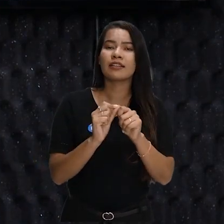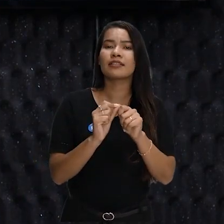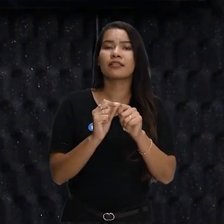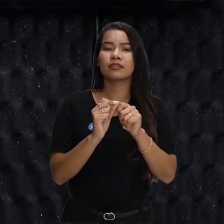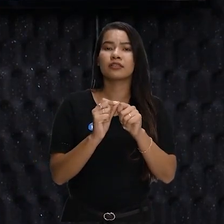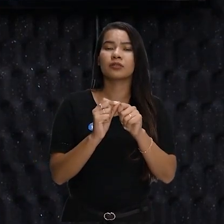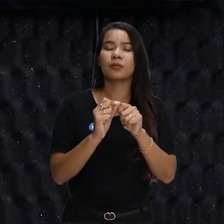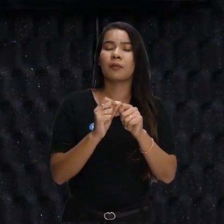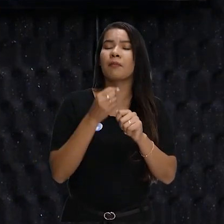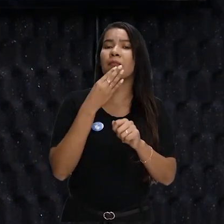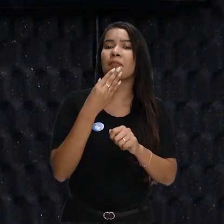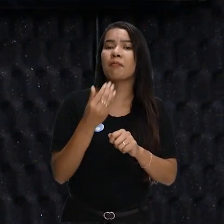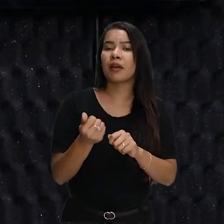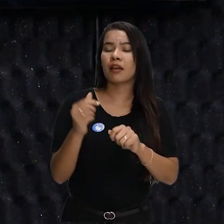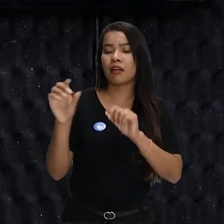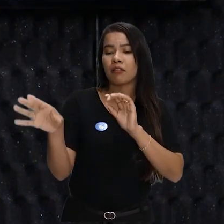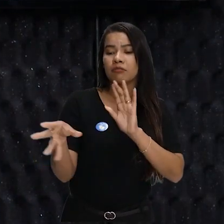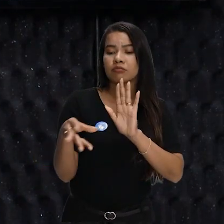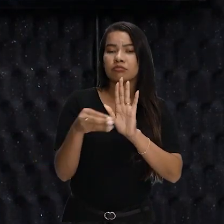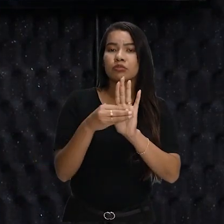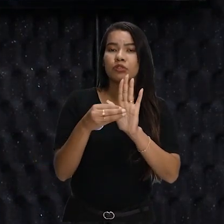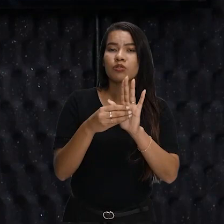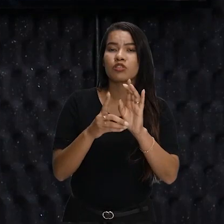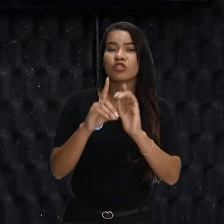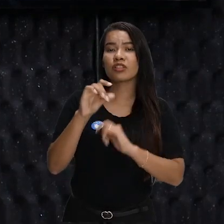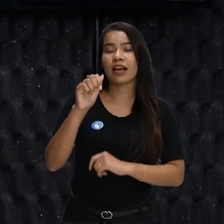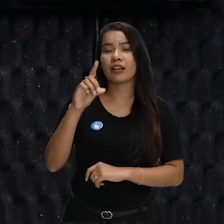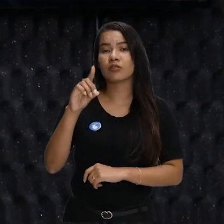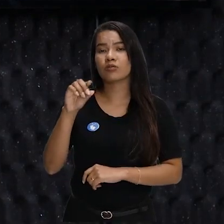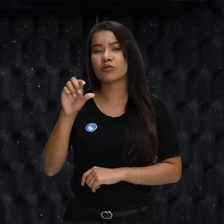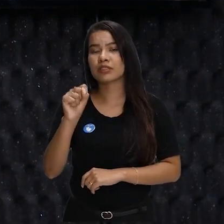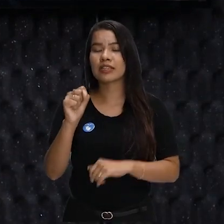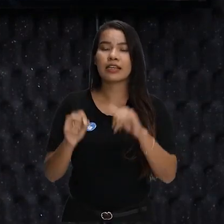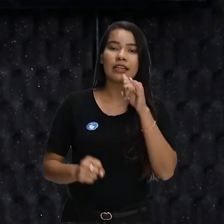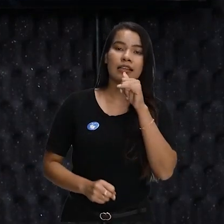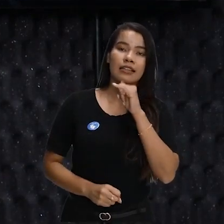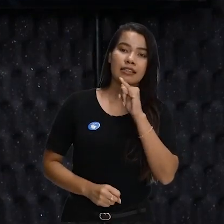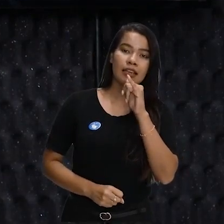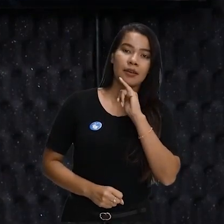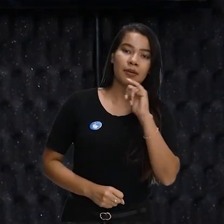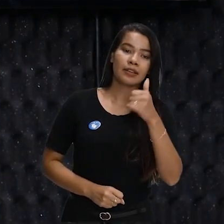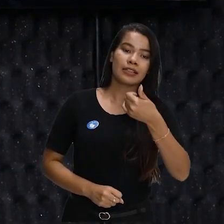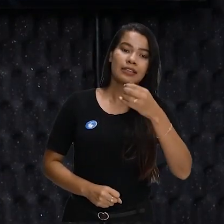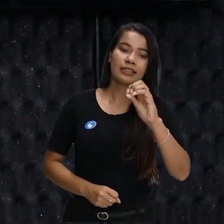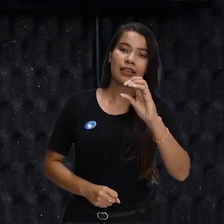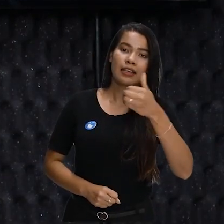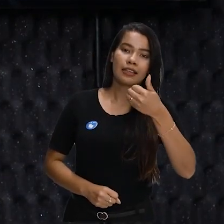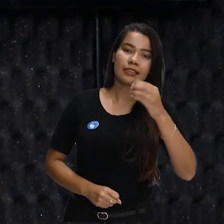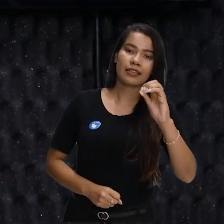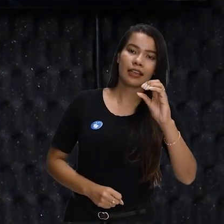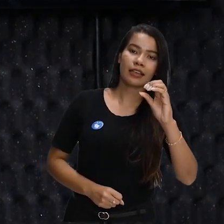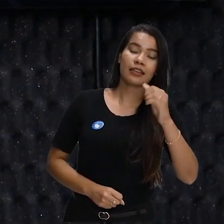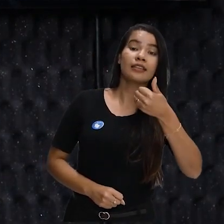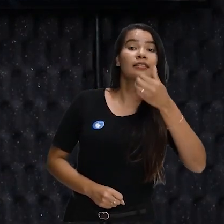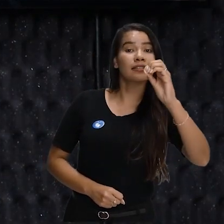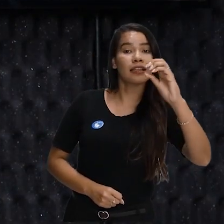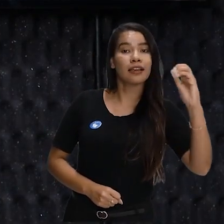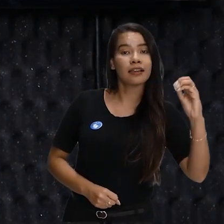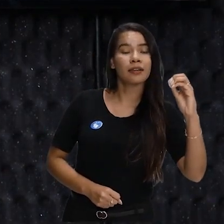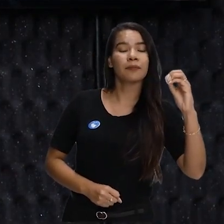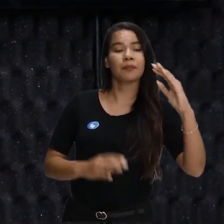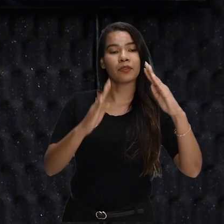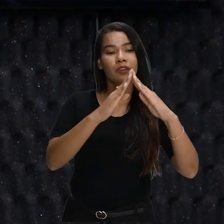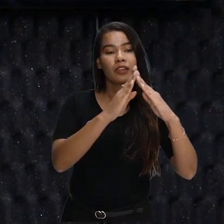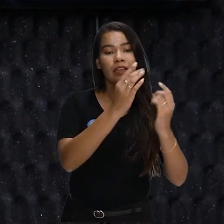amostra, né? Vou pegar uma amostra daqueles dados. Vou pegar, por exemplo, 100 habitantes de cada bairro e vou coletar